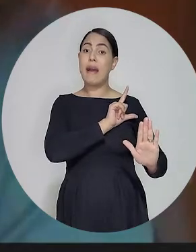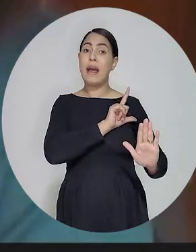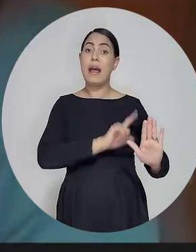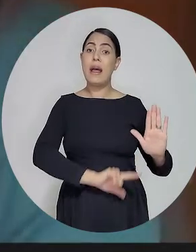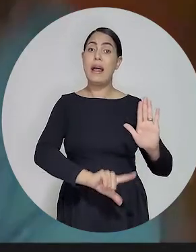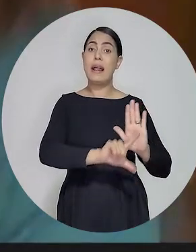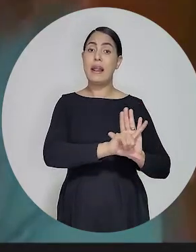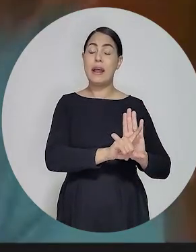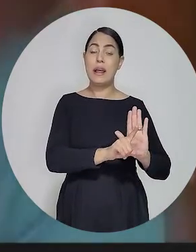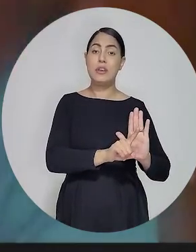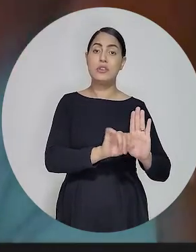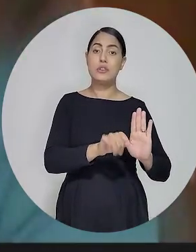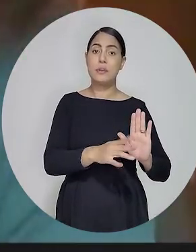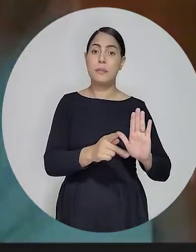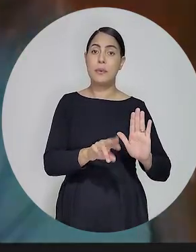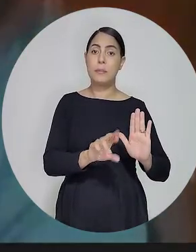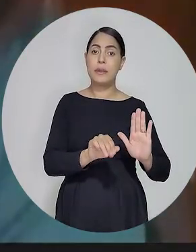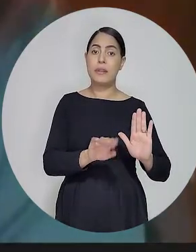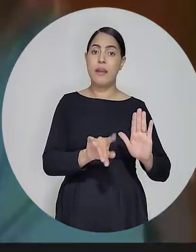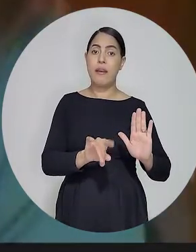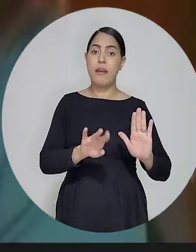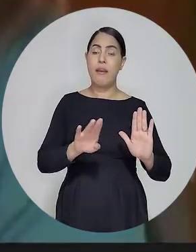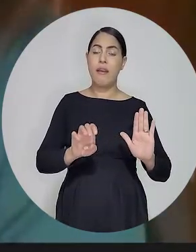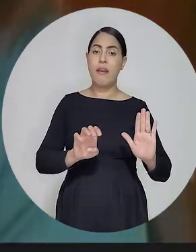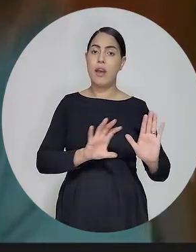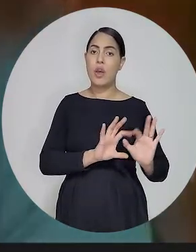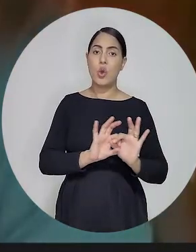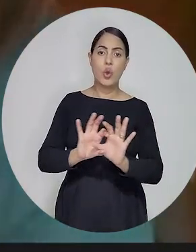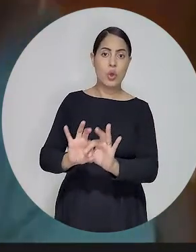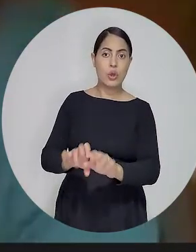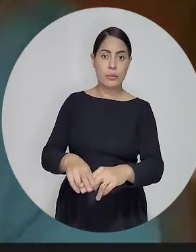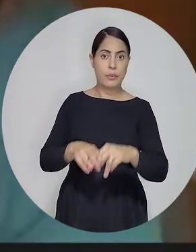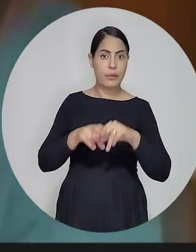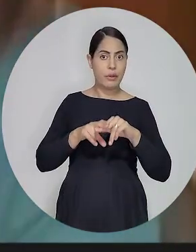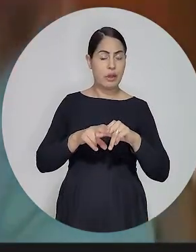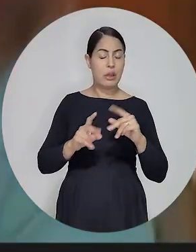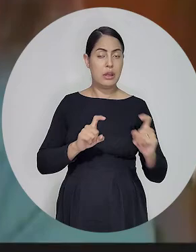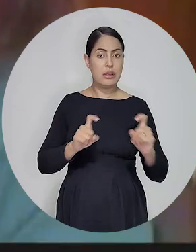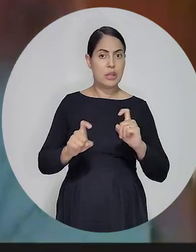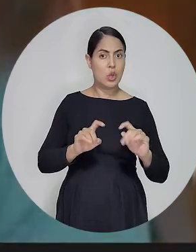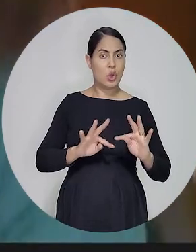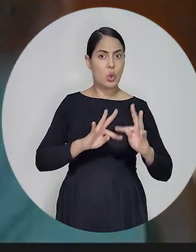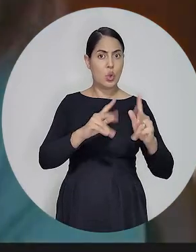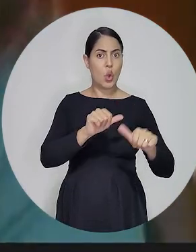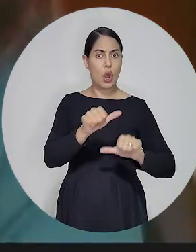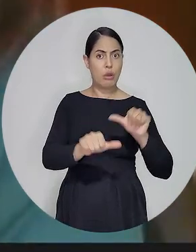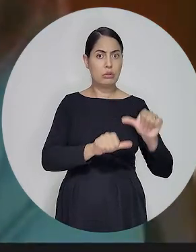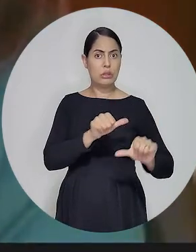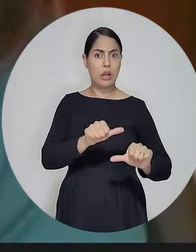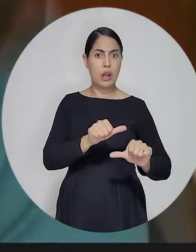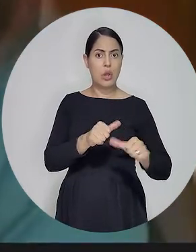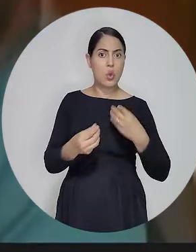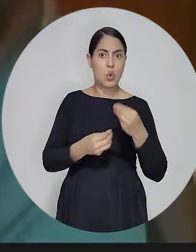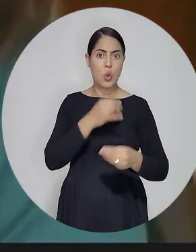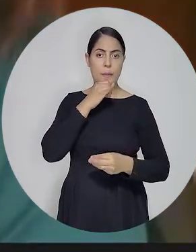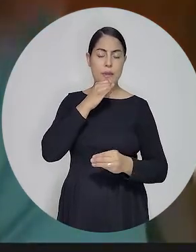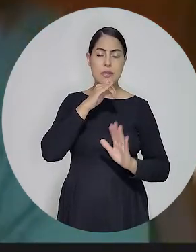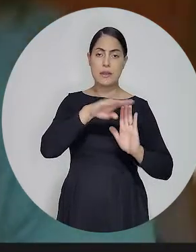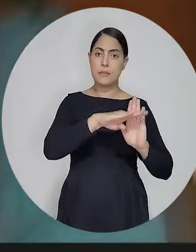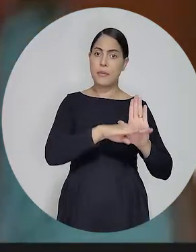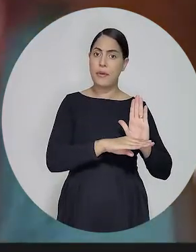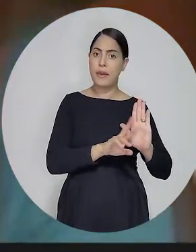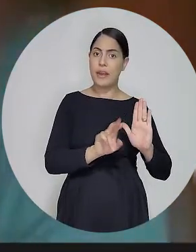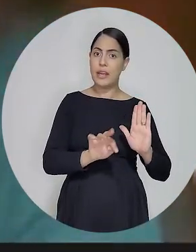próprios princípios fundantes mesmo da Lei de Improbidade. A base principiológica toda da improbidade administrativa foi